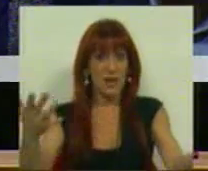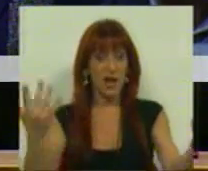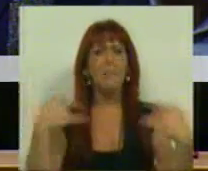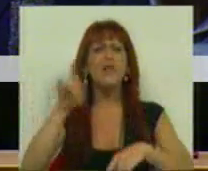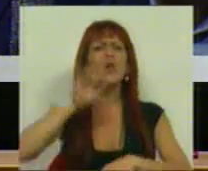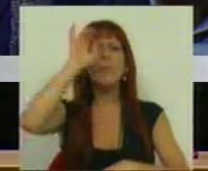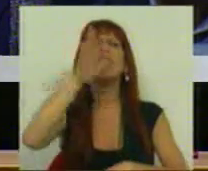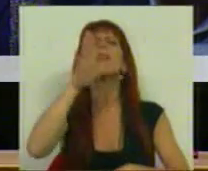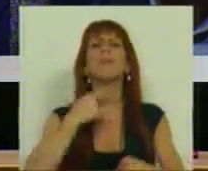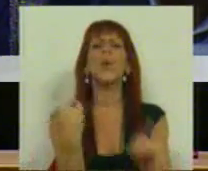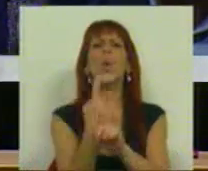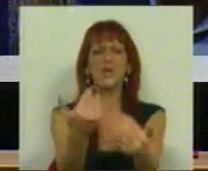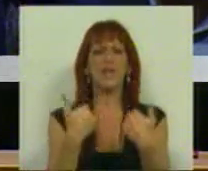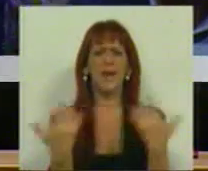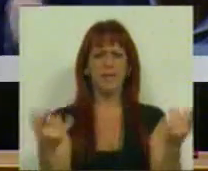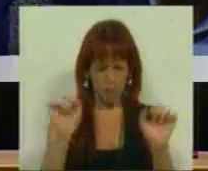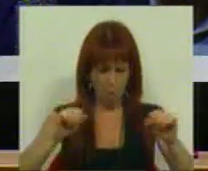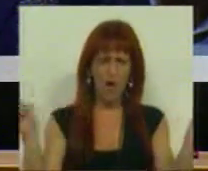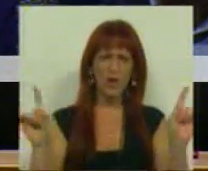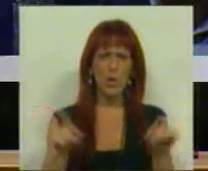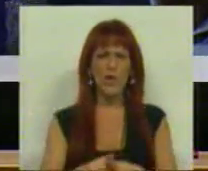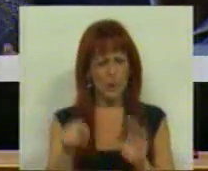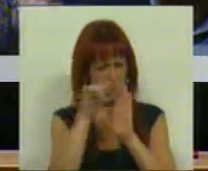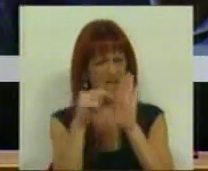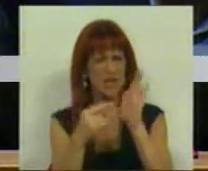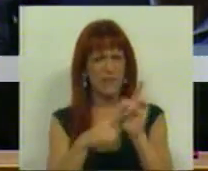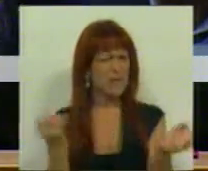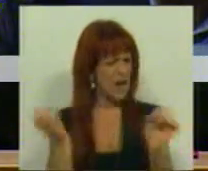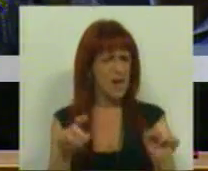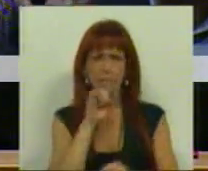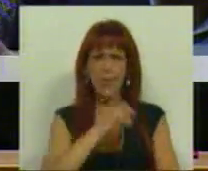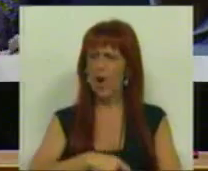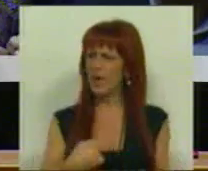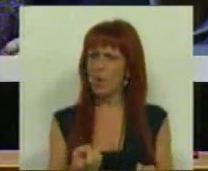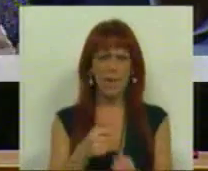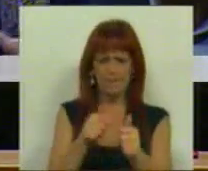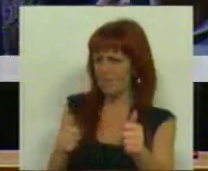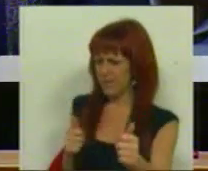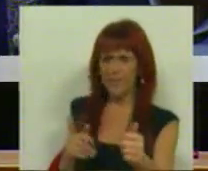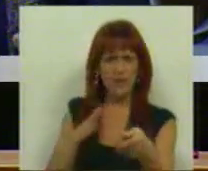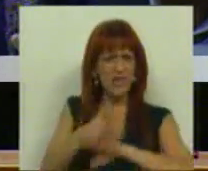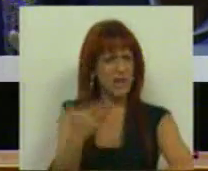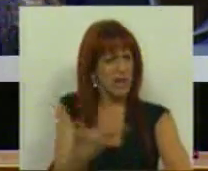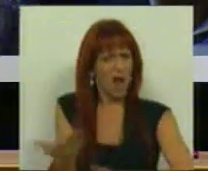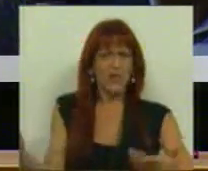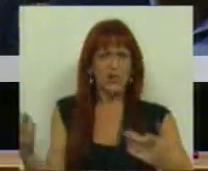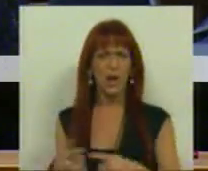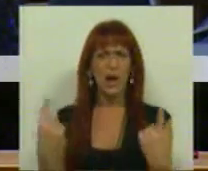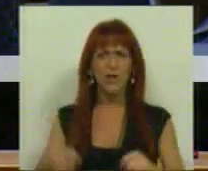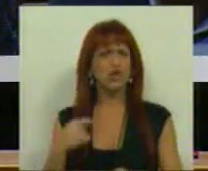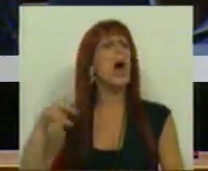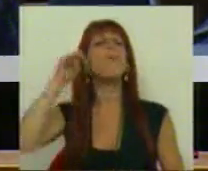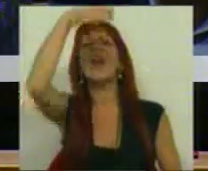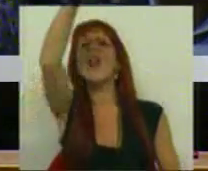senhora ministra diga-me lá uma coisa concordo ou não com este princípio ninguém pode ficar para trás no acesso aos direitos Aliás já